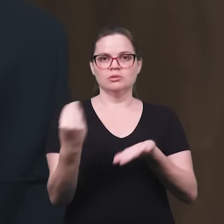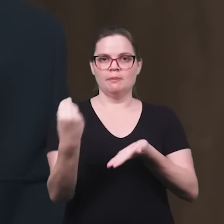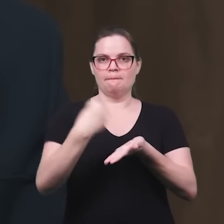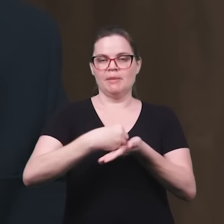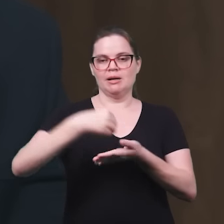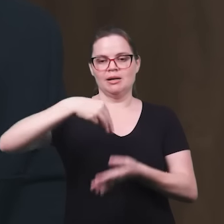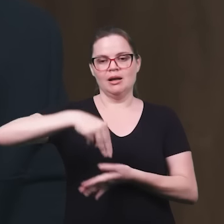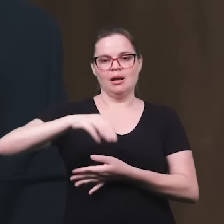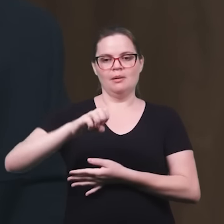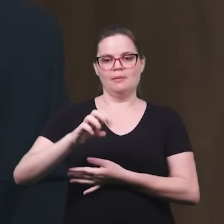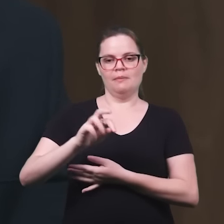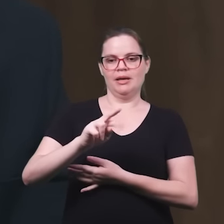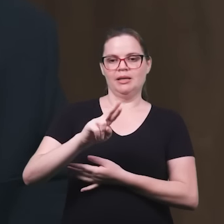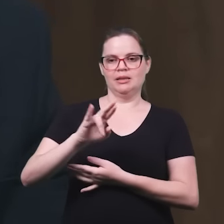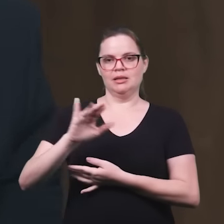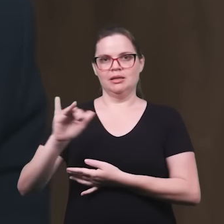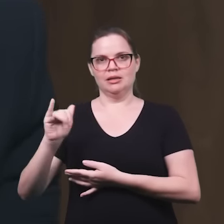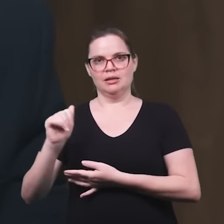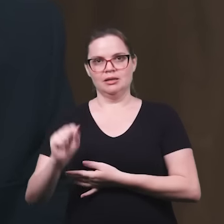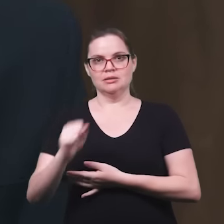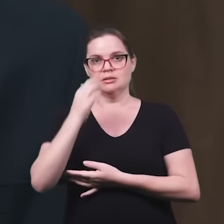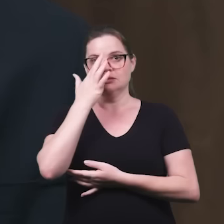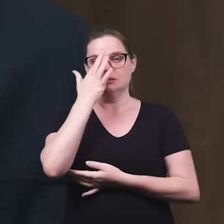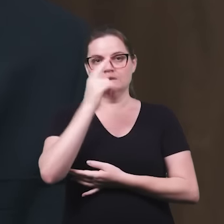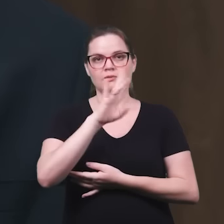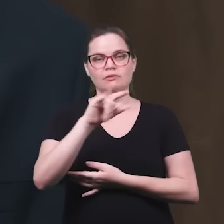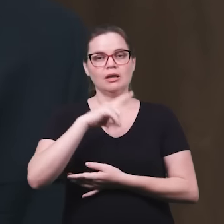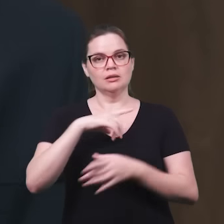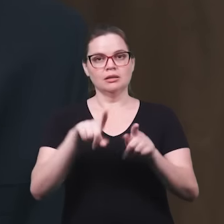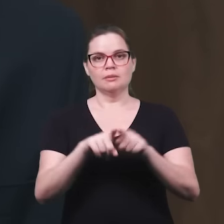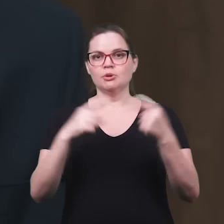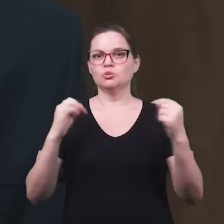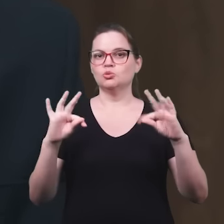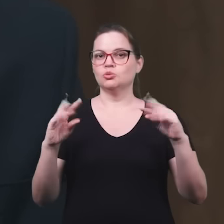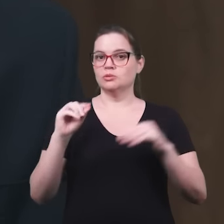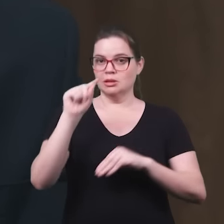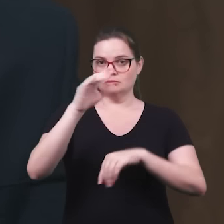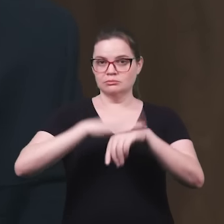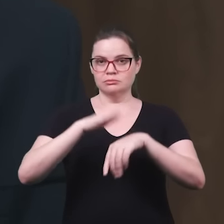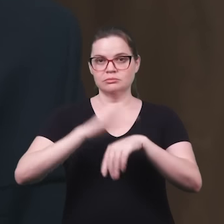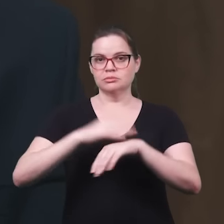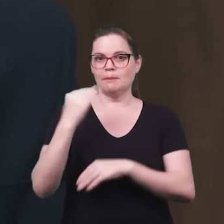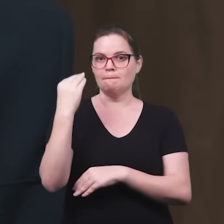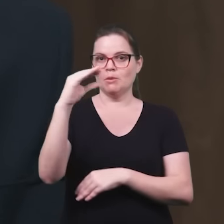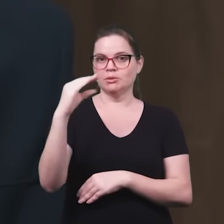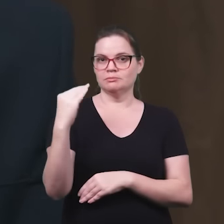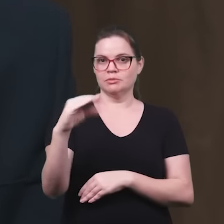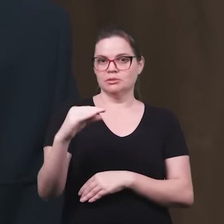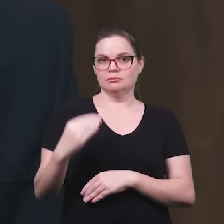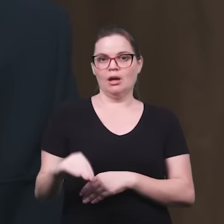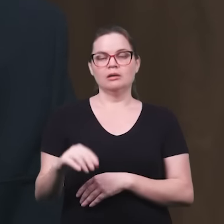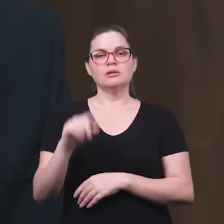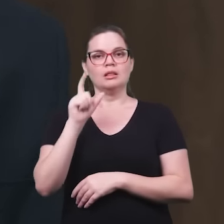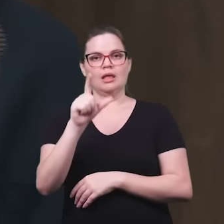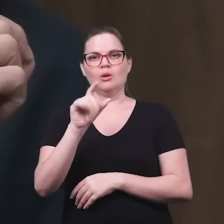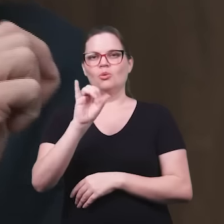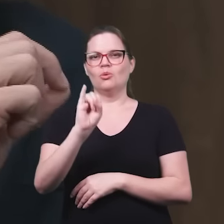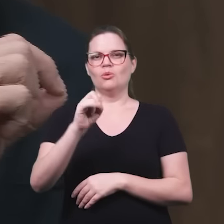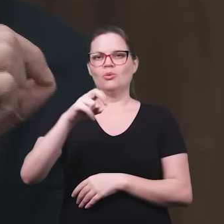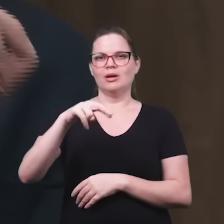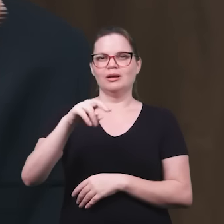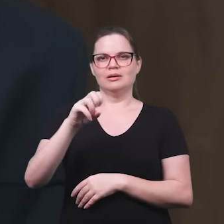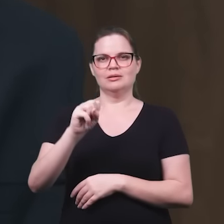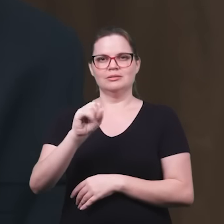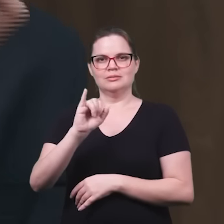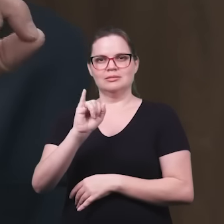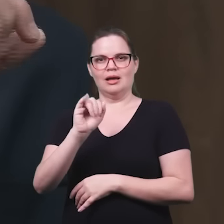Instagram, que também são conhecidas como insights. Toda postagem que você faz, quando você tem um perfil profissional, ele te dá